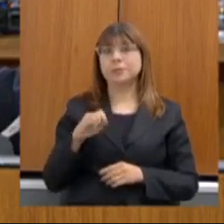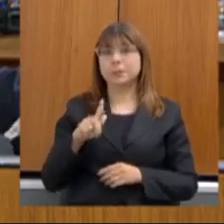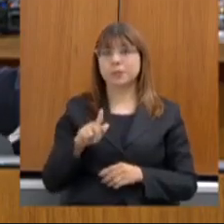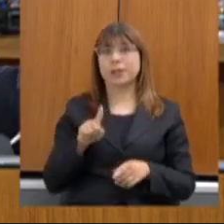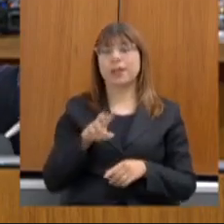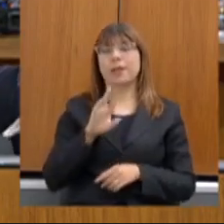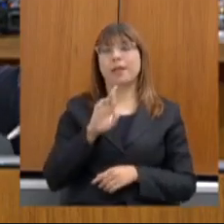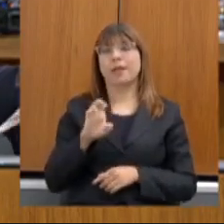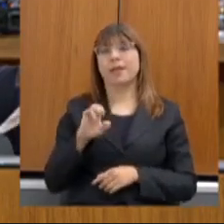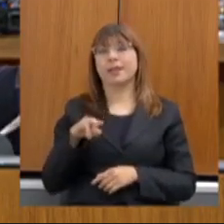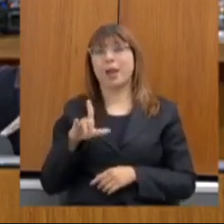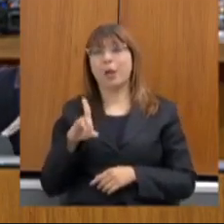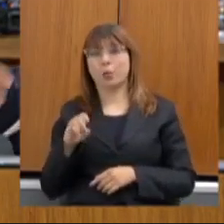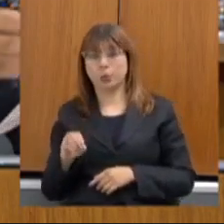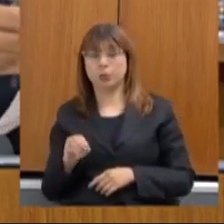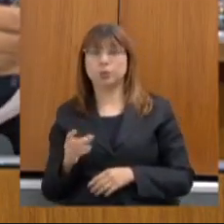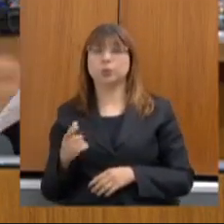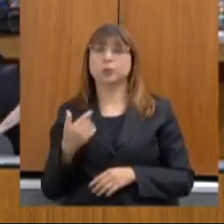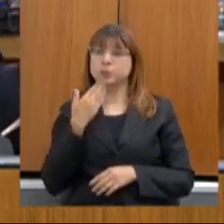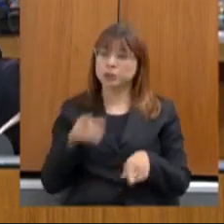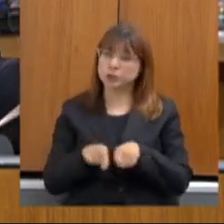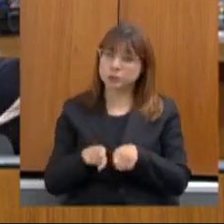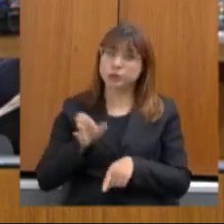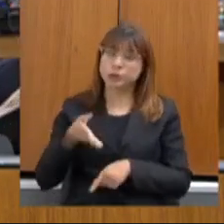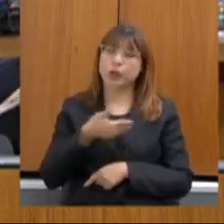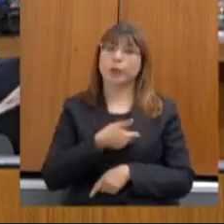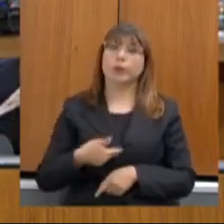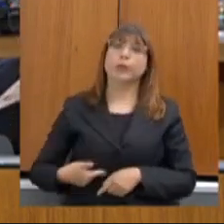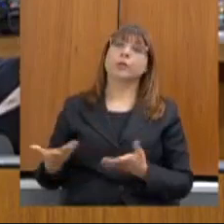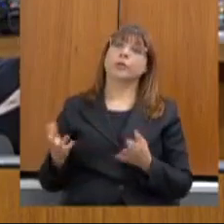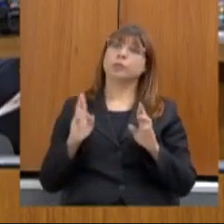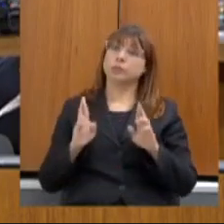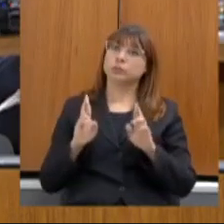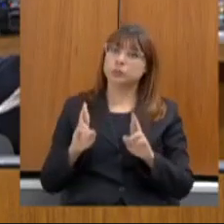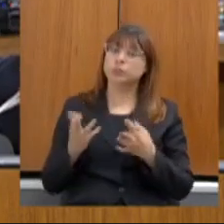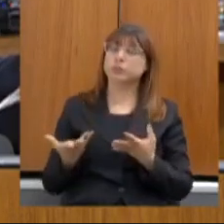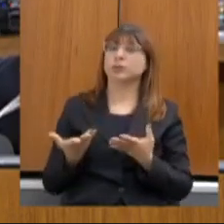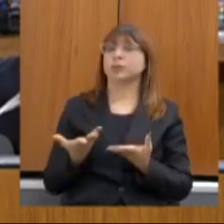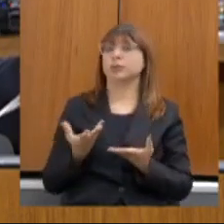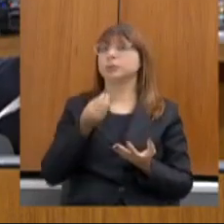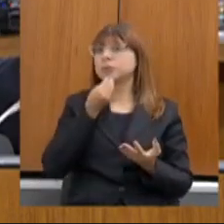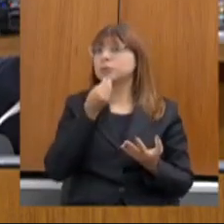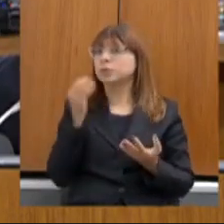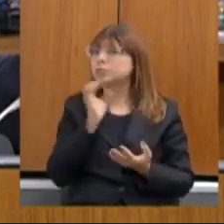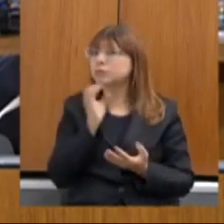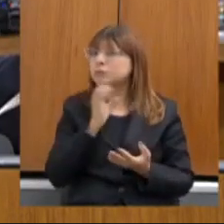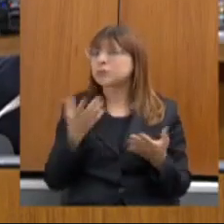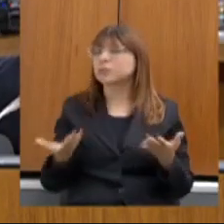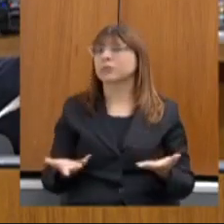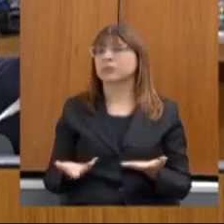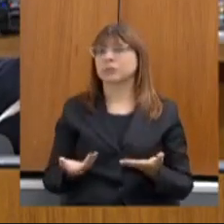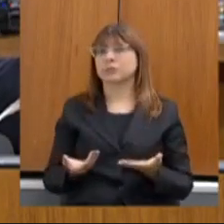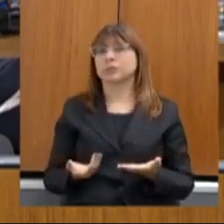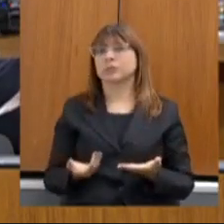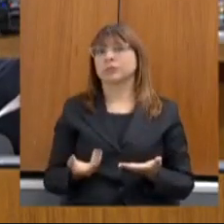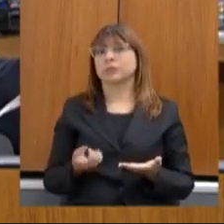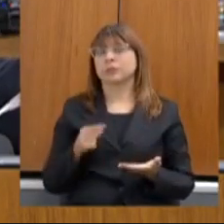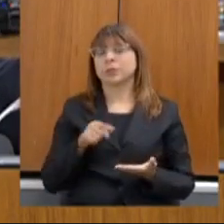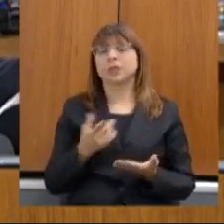Doutor Reinaldo o governador para que possa da celeridade né Essa essa